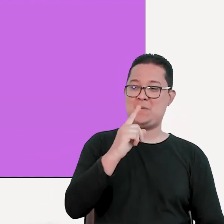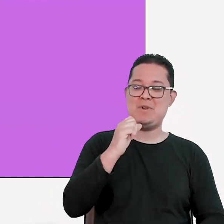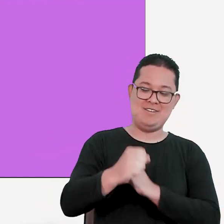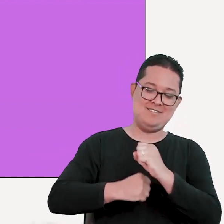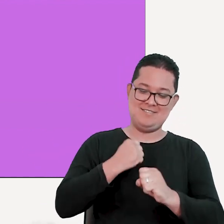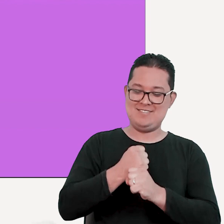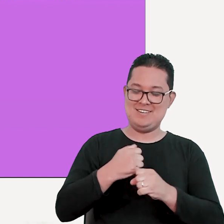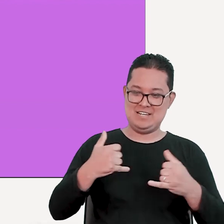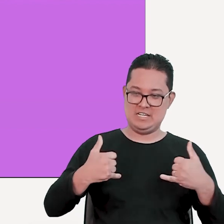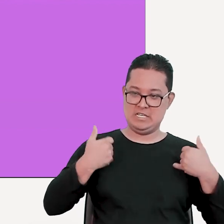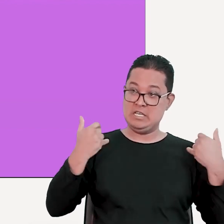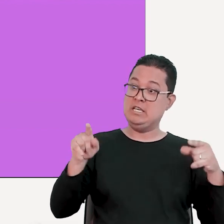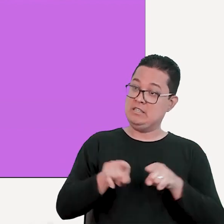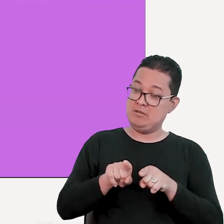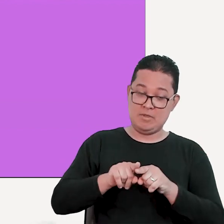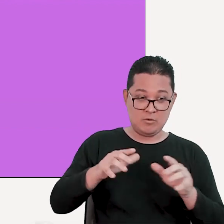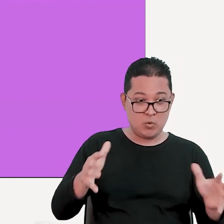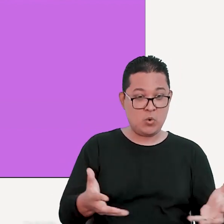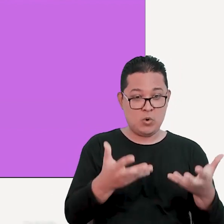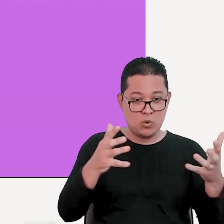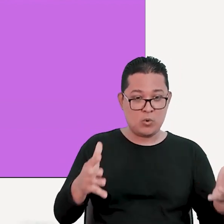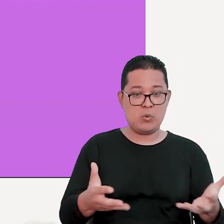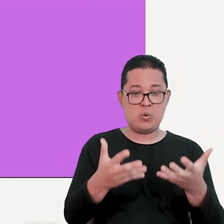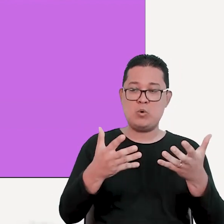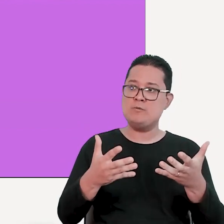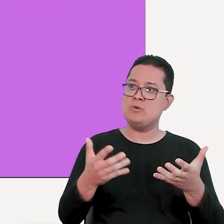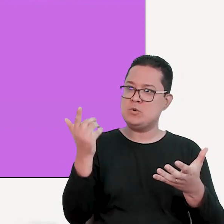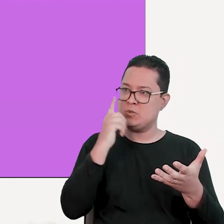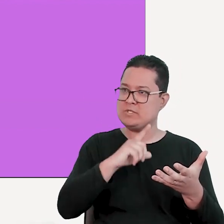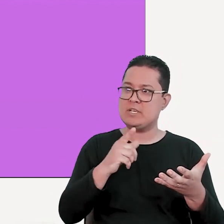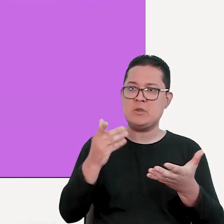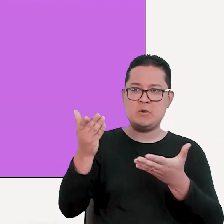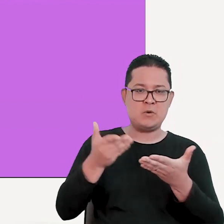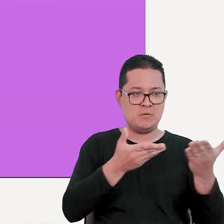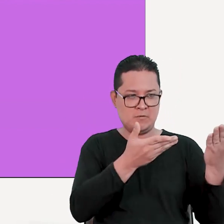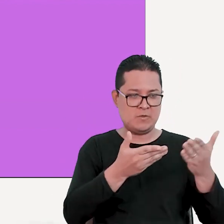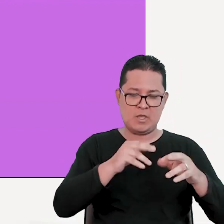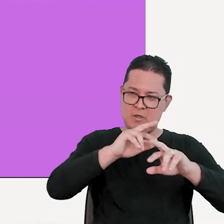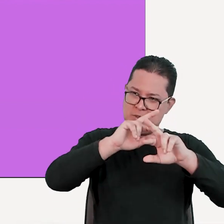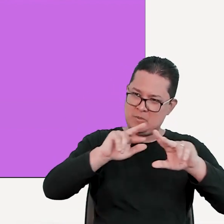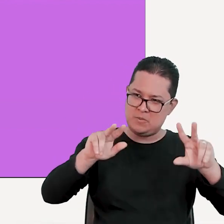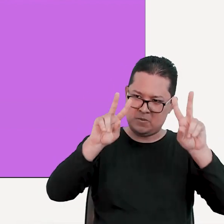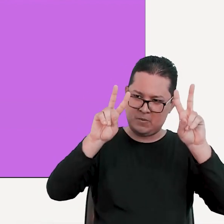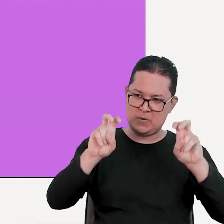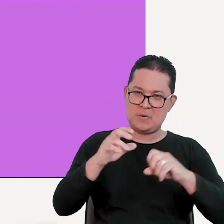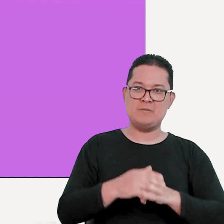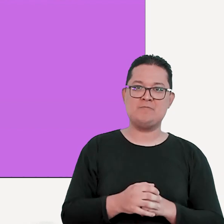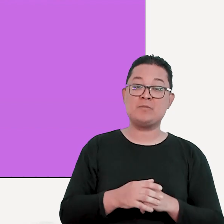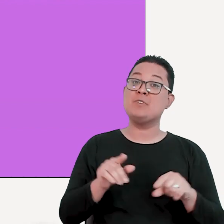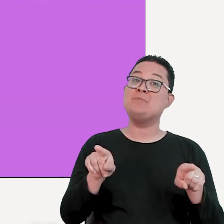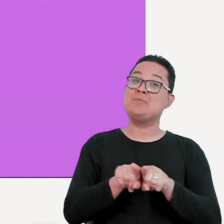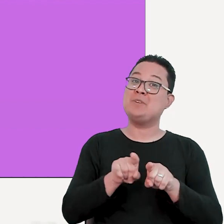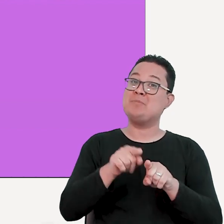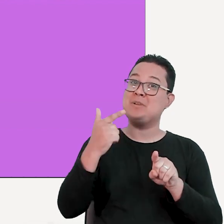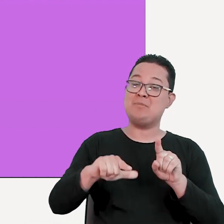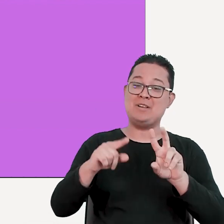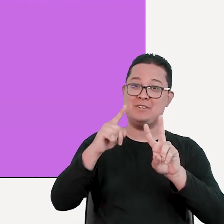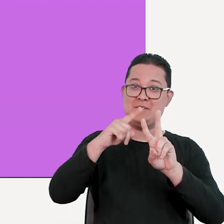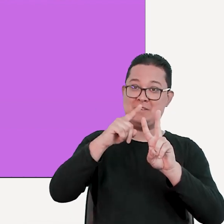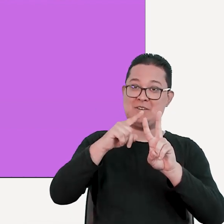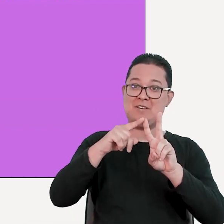gente a continuar trazendo bastante conteúdos aí. E, falando em conteúdo, a gente tem a Daystarter, que é uma